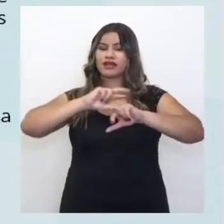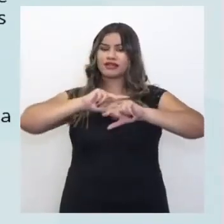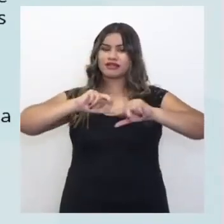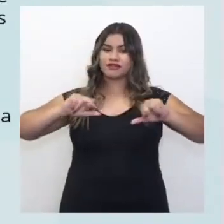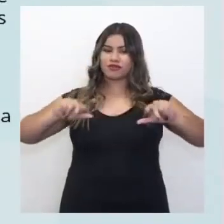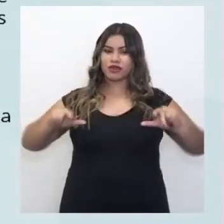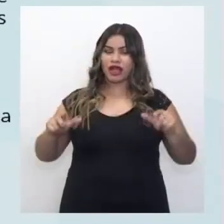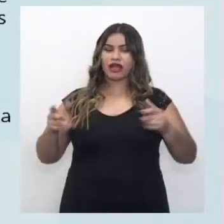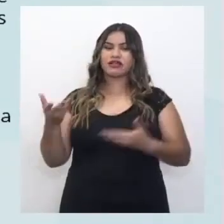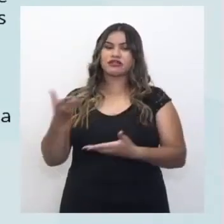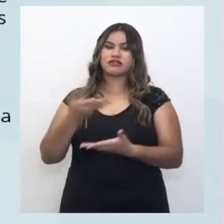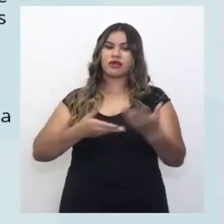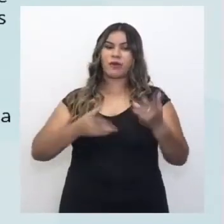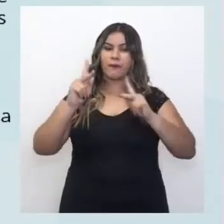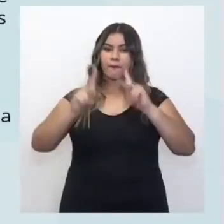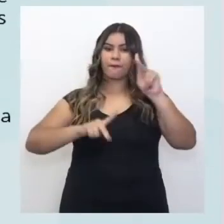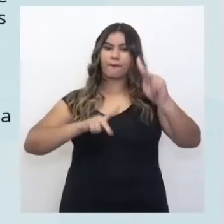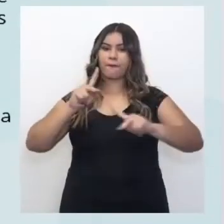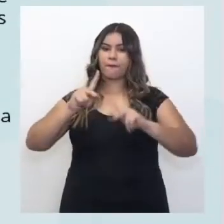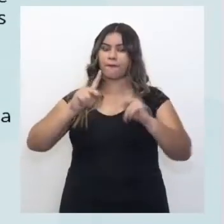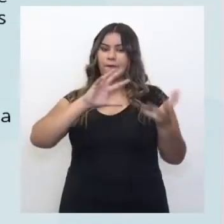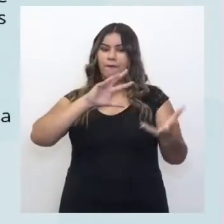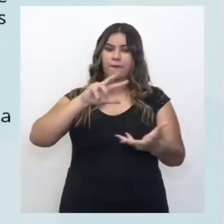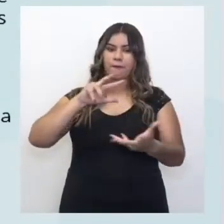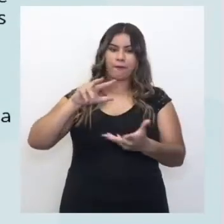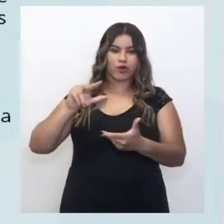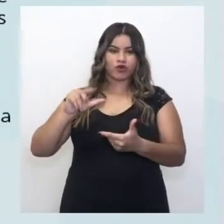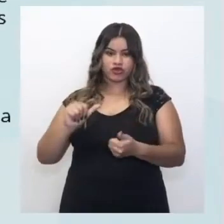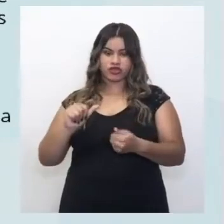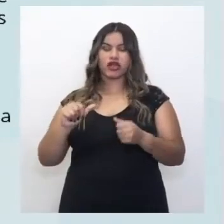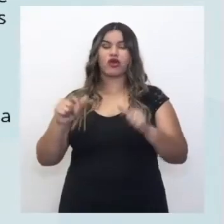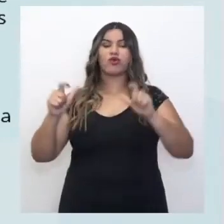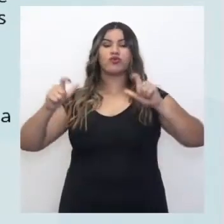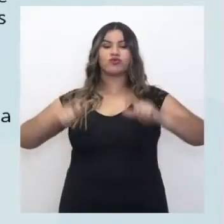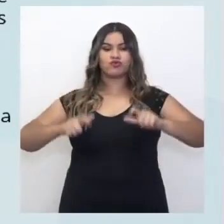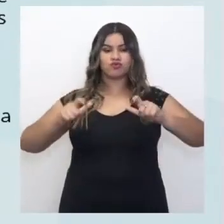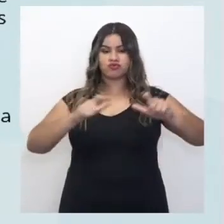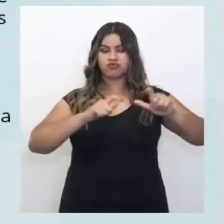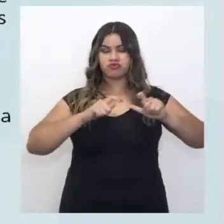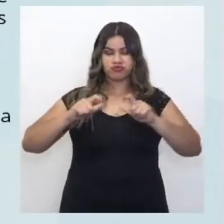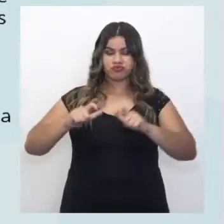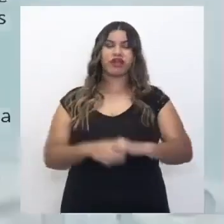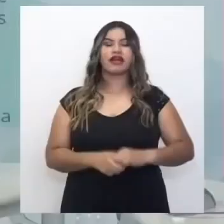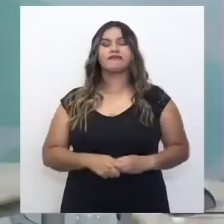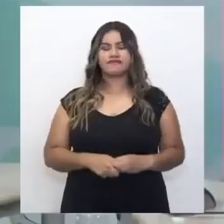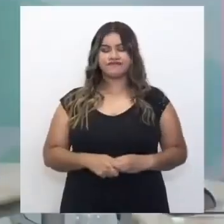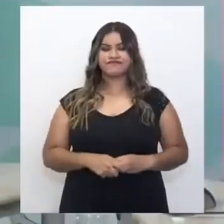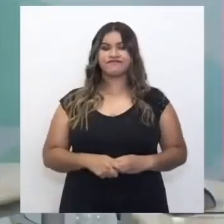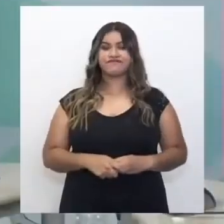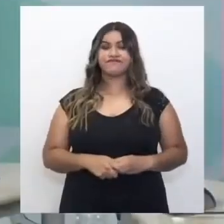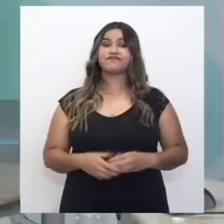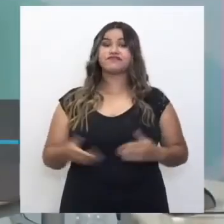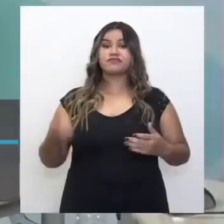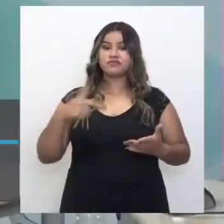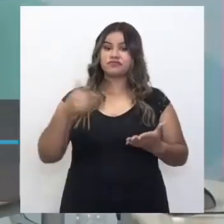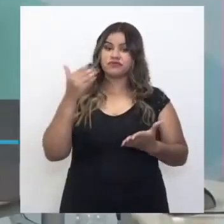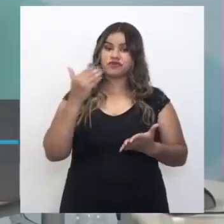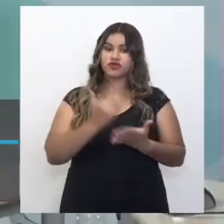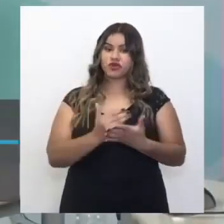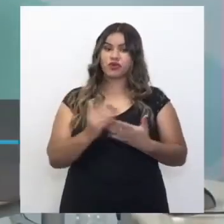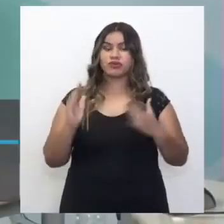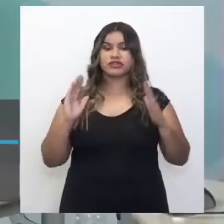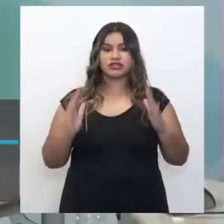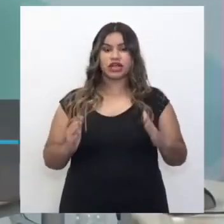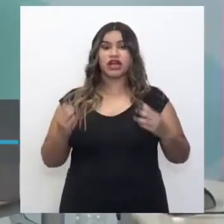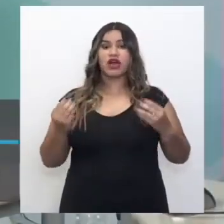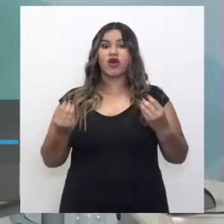e a dinâmica da população mundial e local. Para nós já iniciarmos a nossa